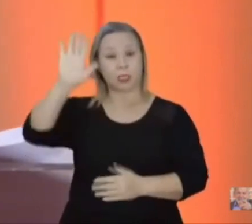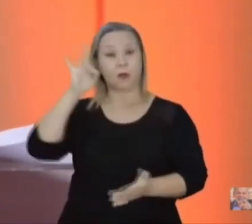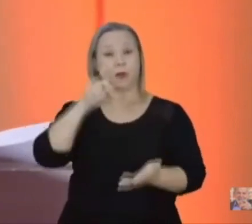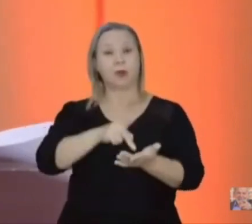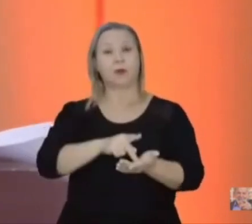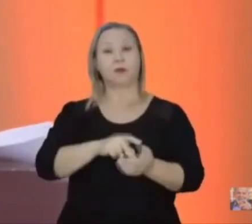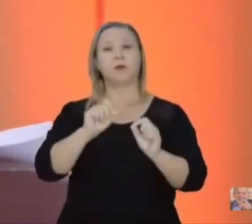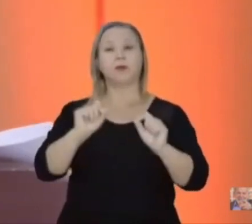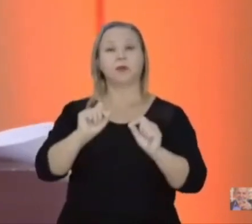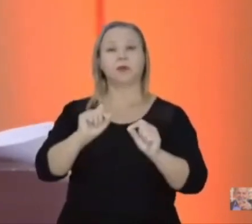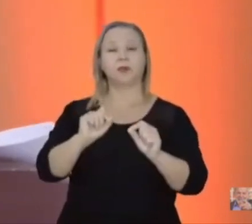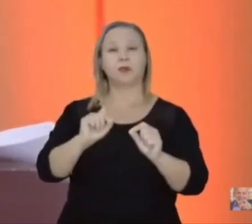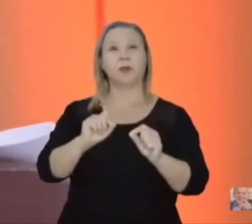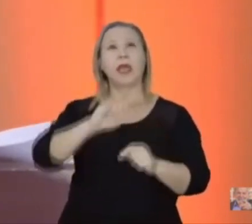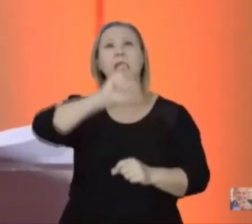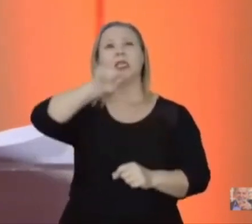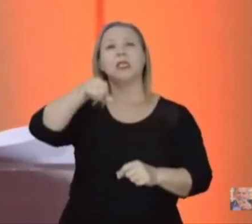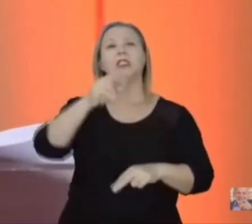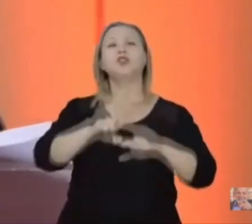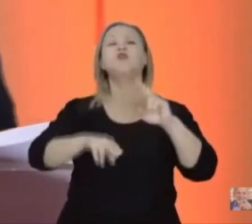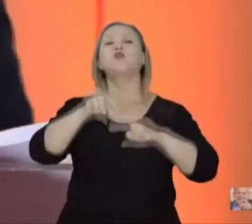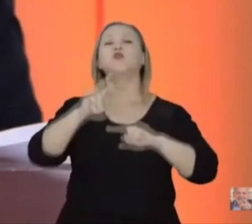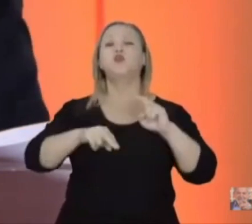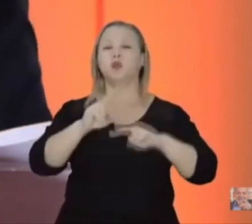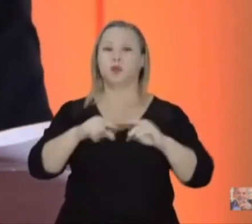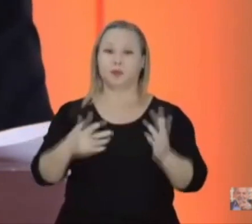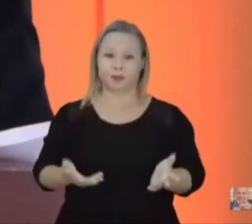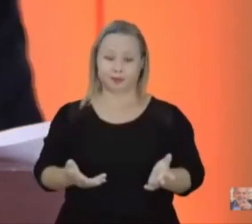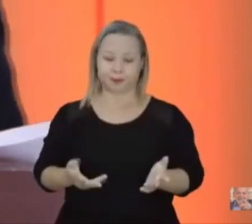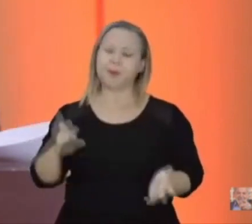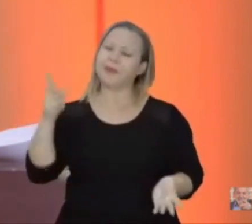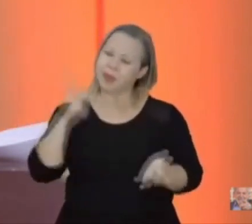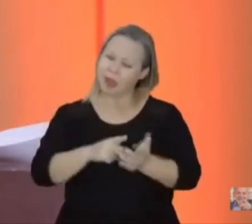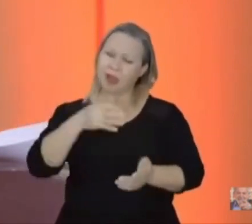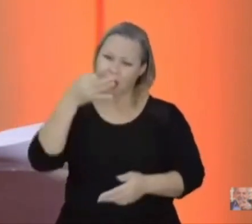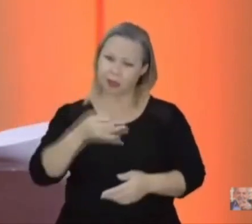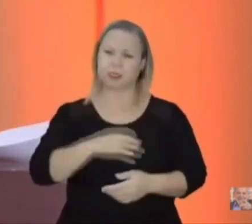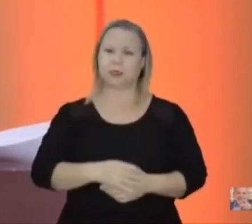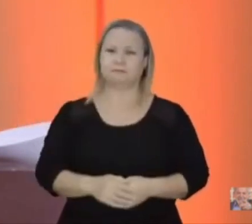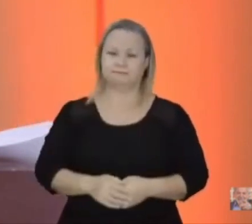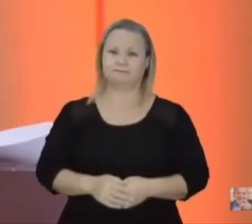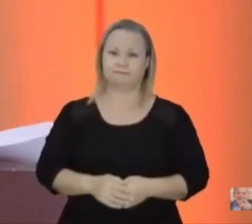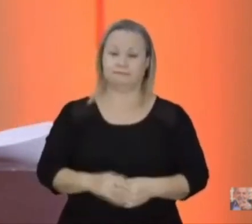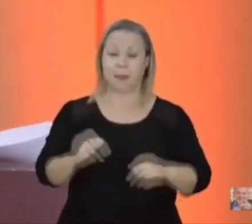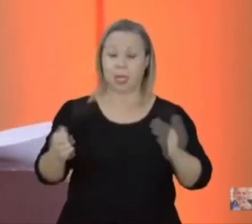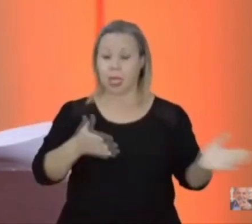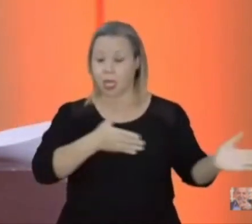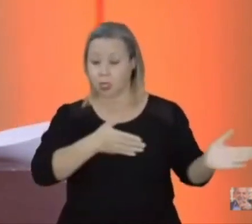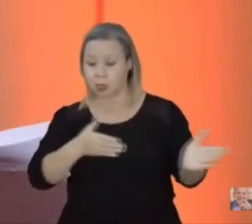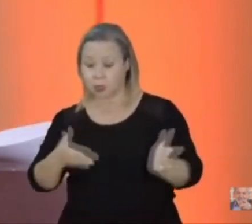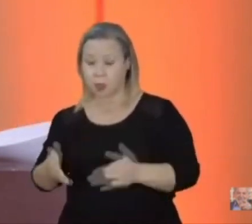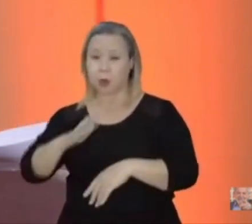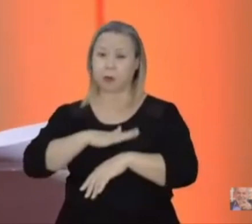junho. Tá? O dado concreto é que, durante muito tempo, sabe,